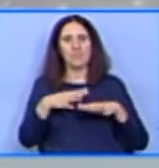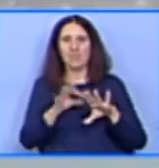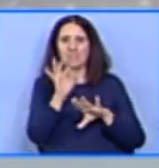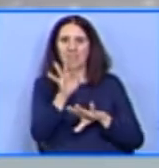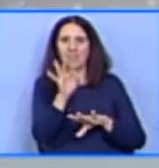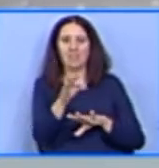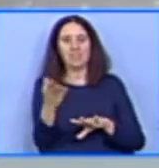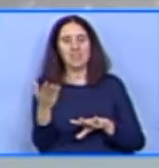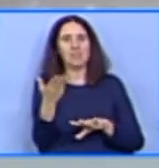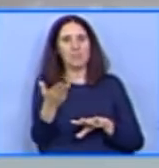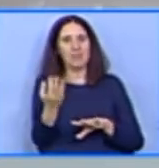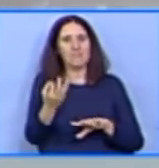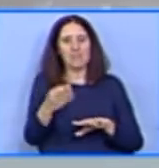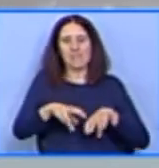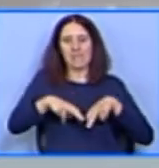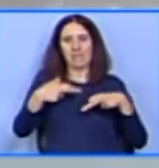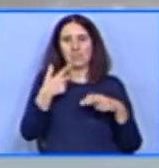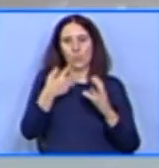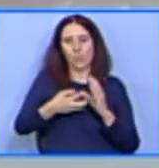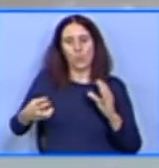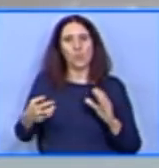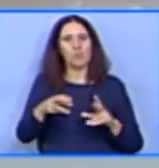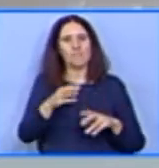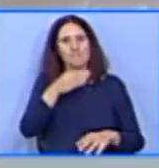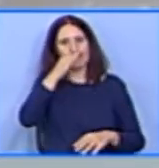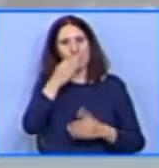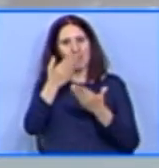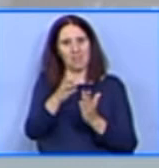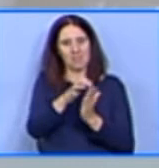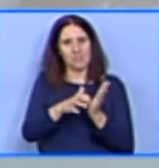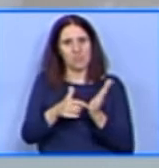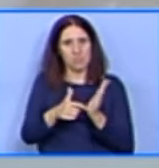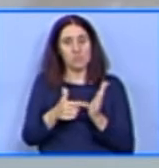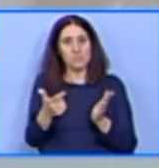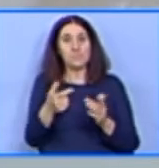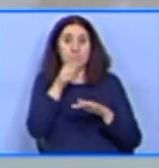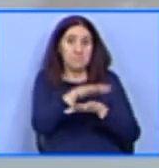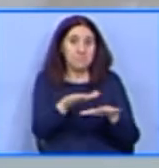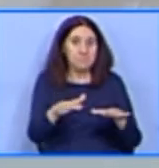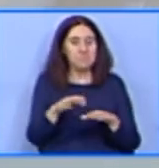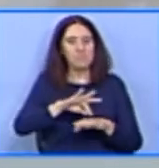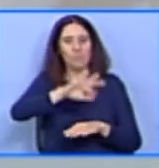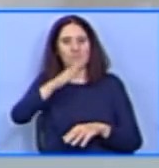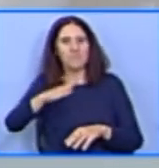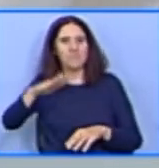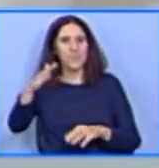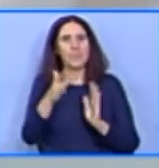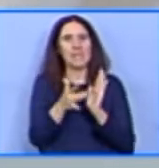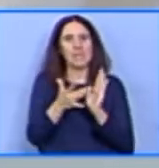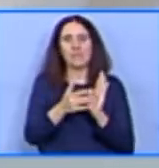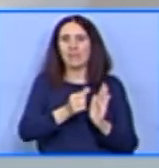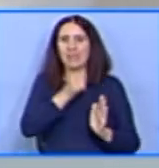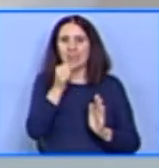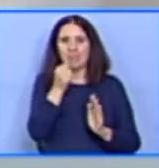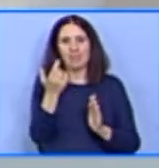sobre a densidade, a riqueza e a curiosidade deste Evangelho. Na praia ou na montanha, o livro é sempre